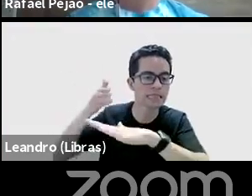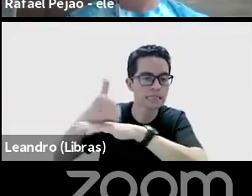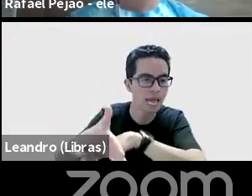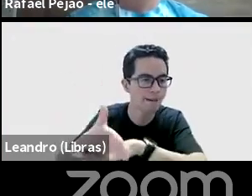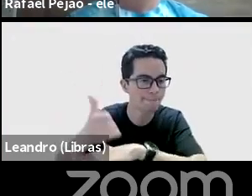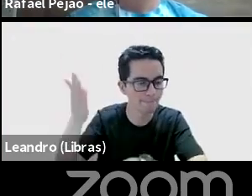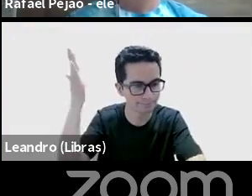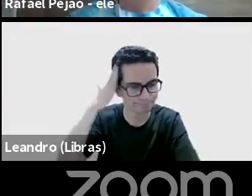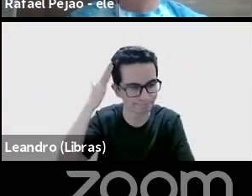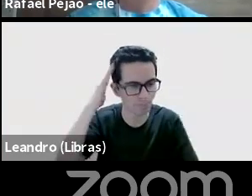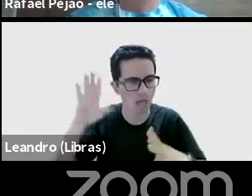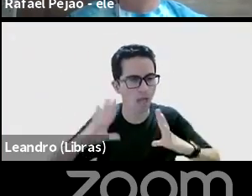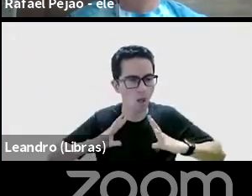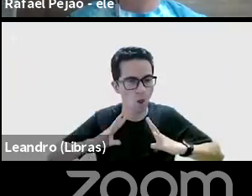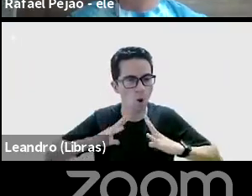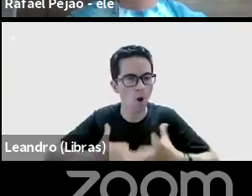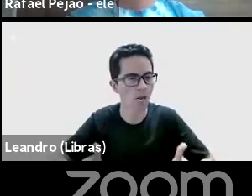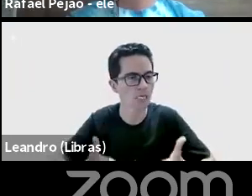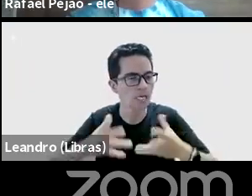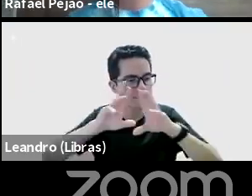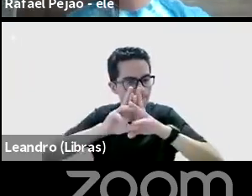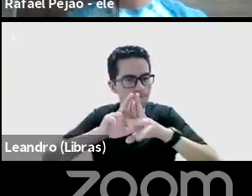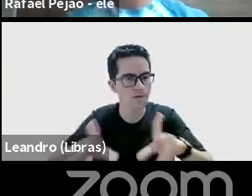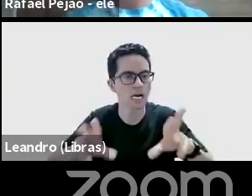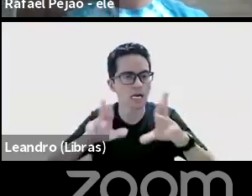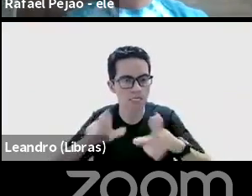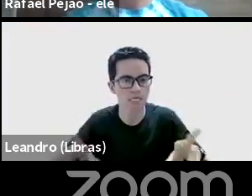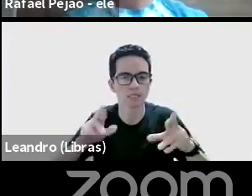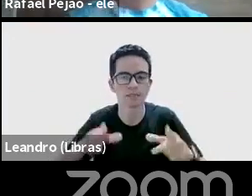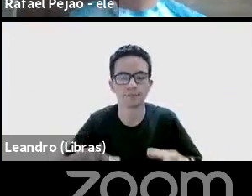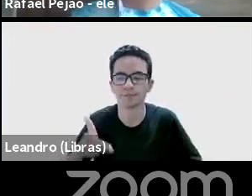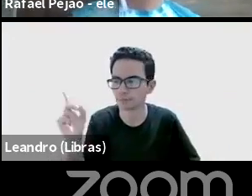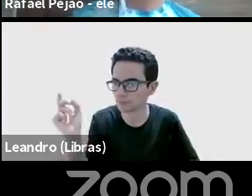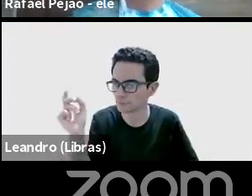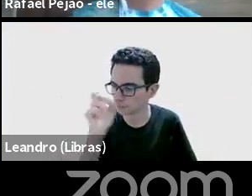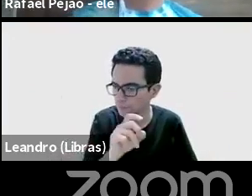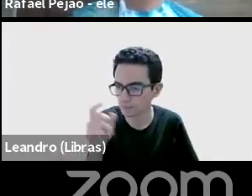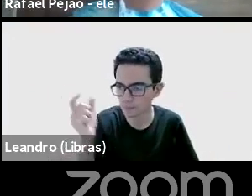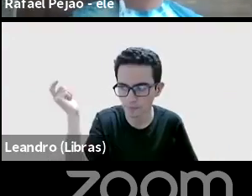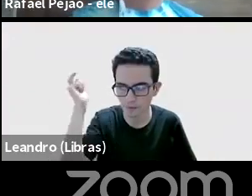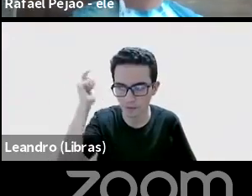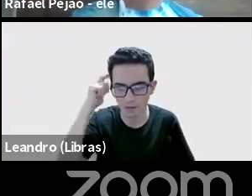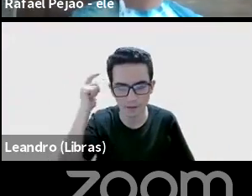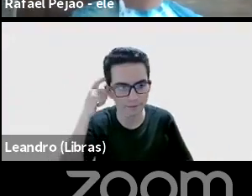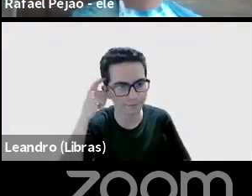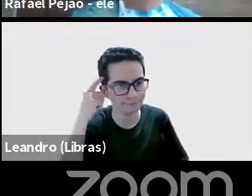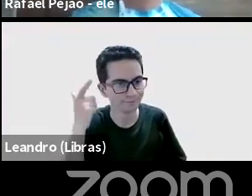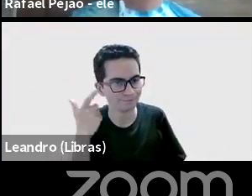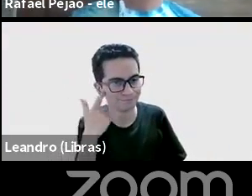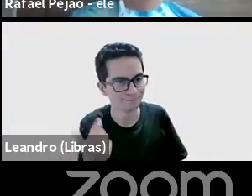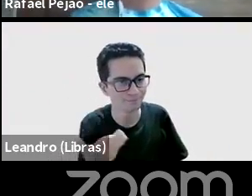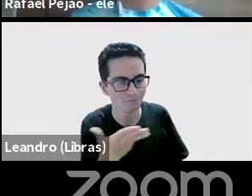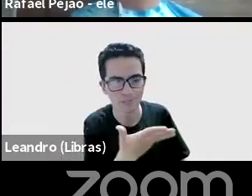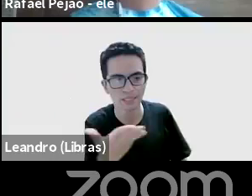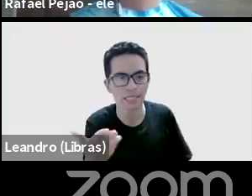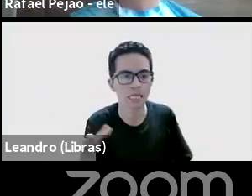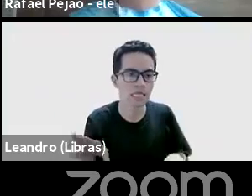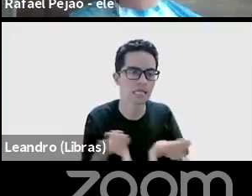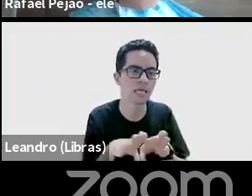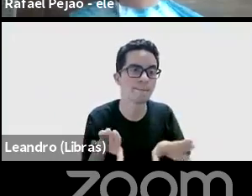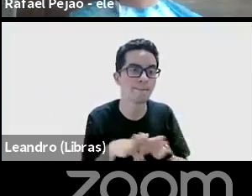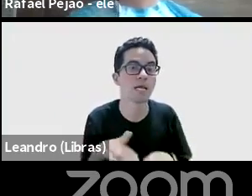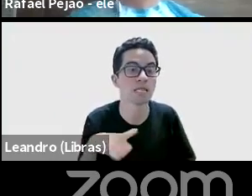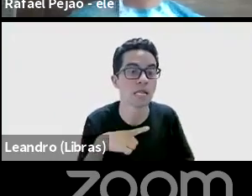gente poder ter coragem e ousadia, né, para poder pensar de outras formas, né, enfim, conceituar de outras formas. Então, acho que tem um pouco